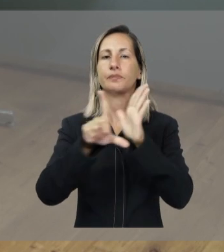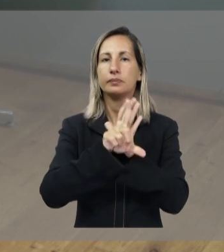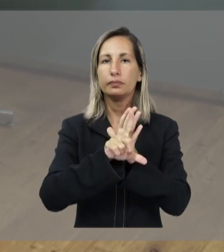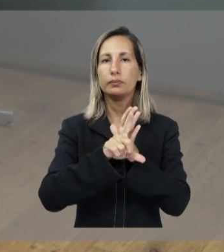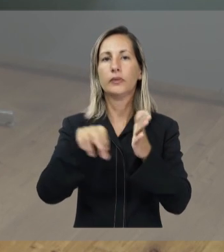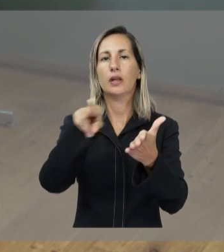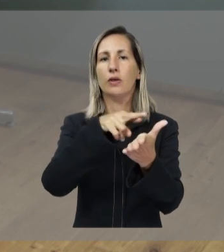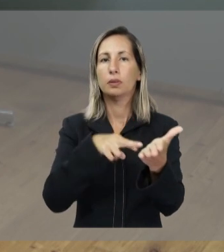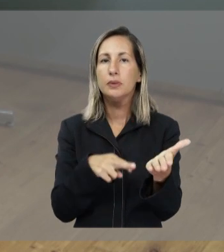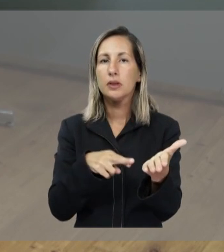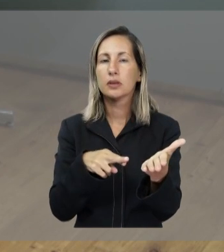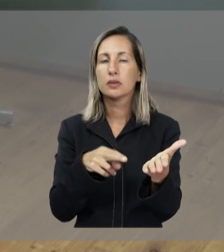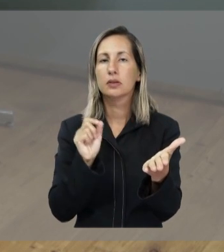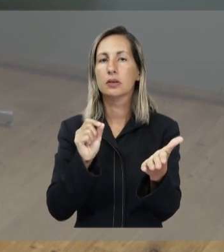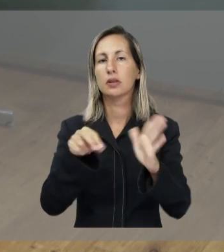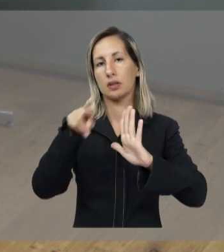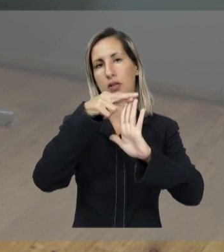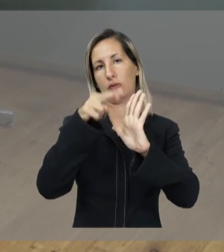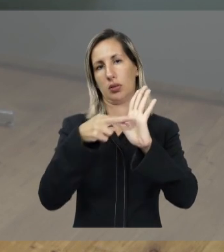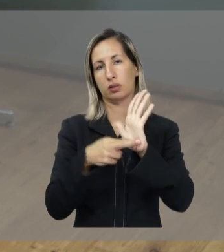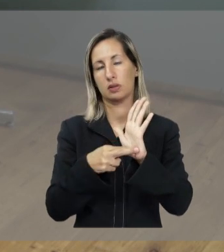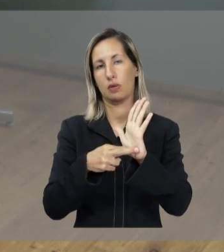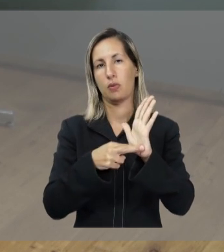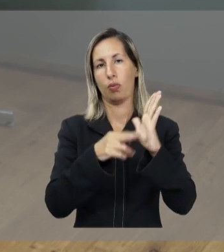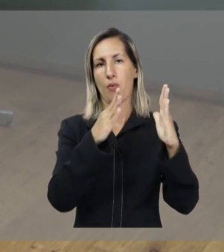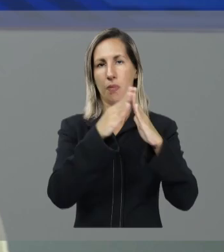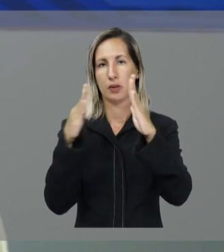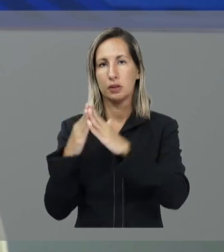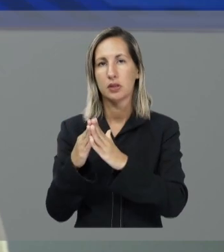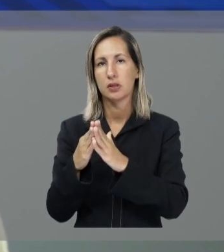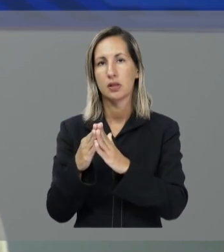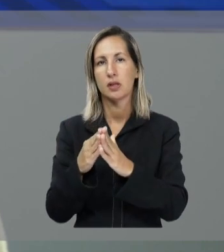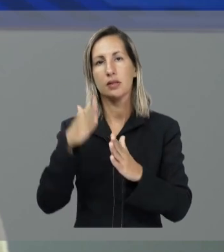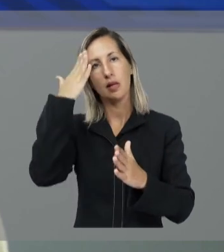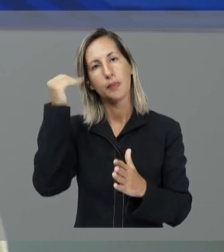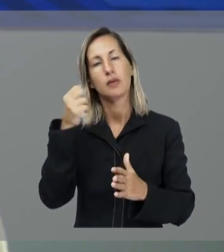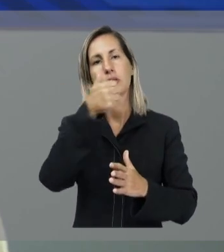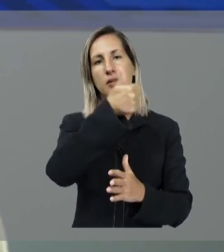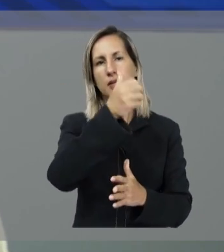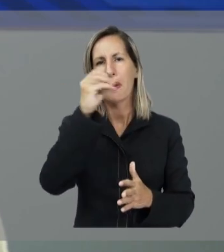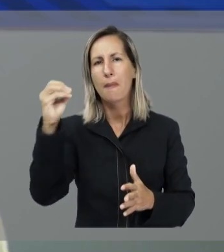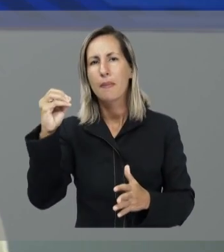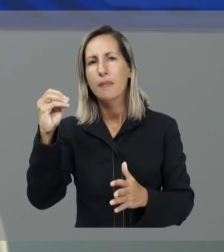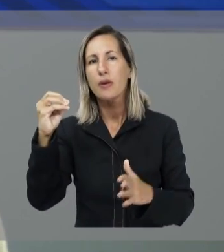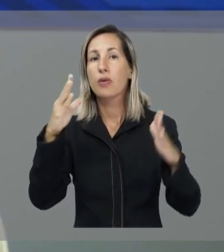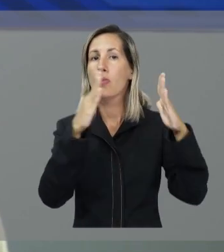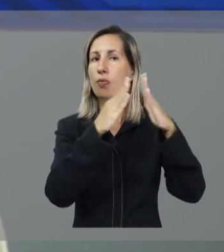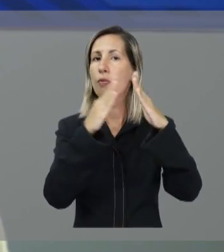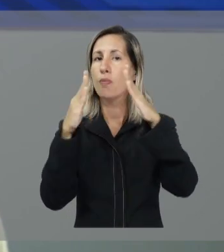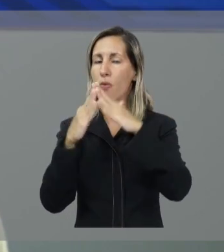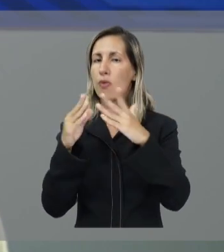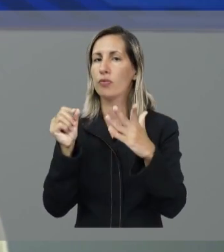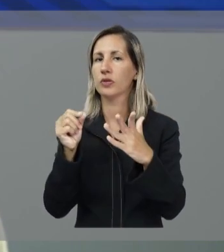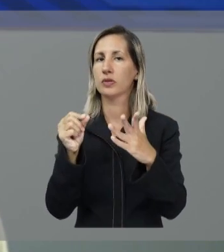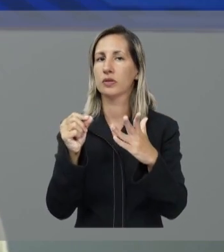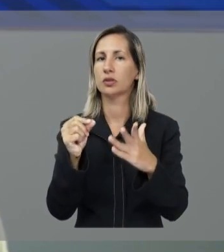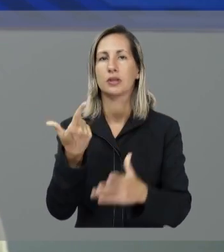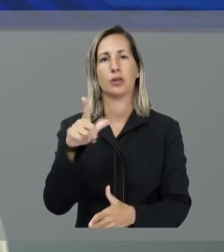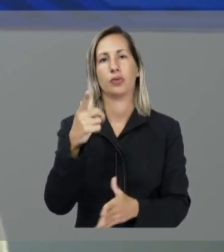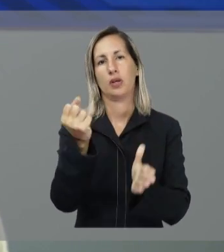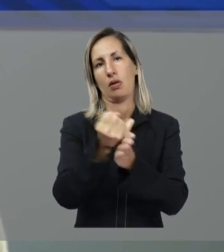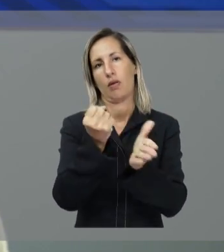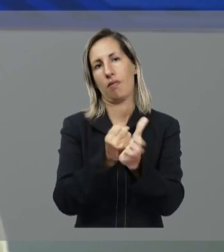trata da regulamentação urbanística. Nós descobrimos que em Natal 100 mil imóveis, pasme, 100 mil imóveis não